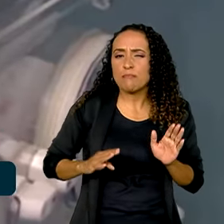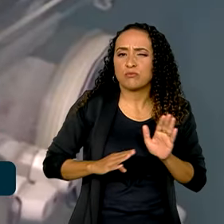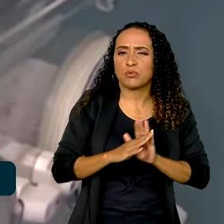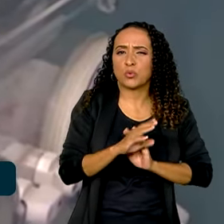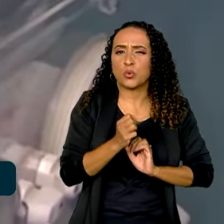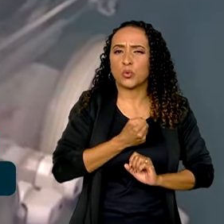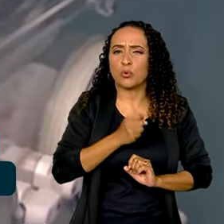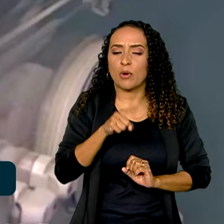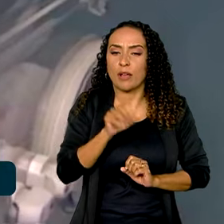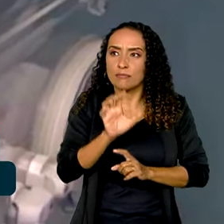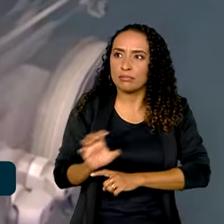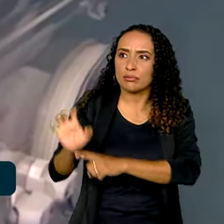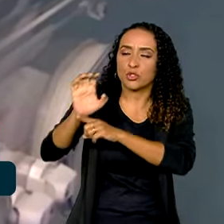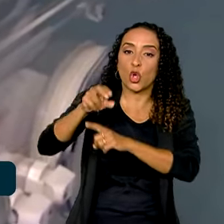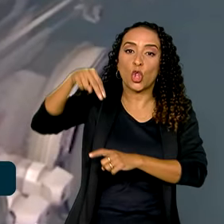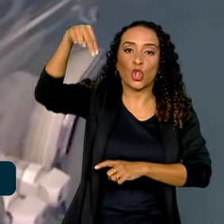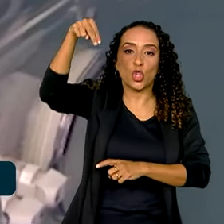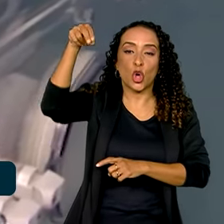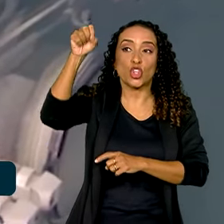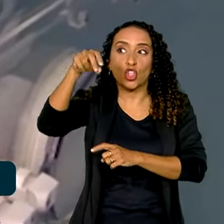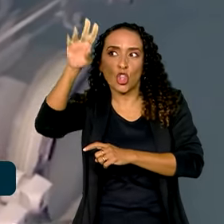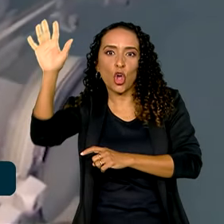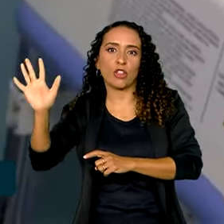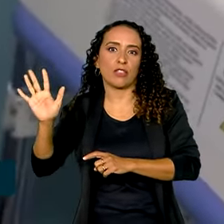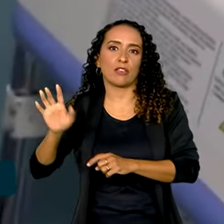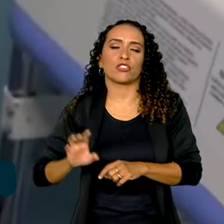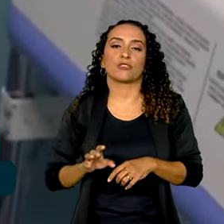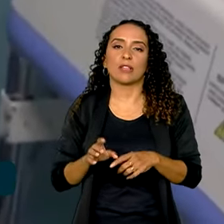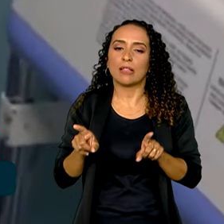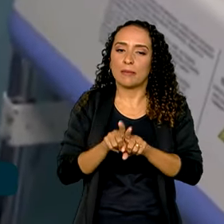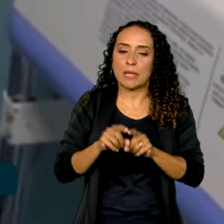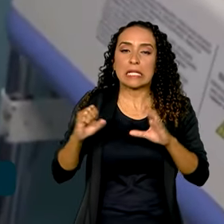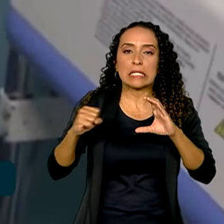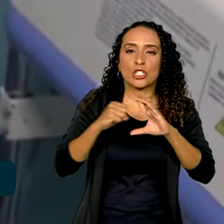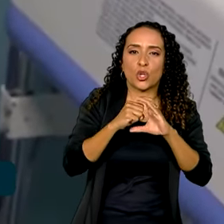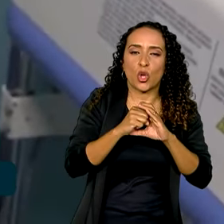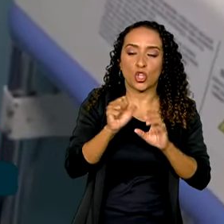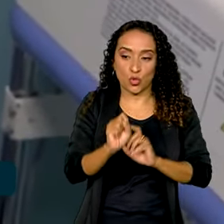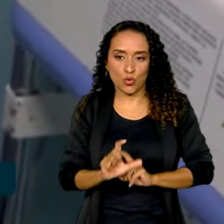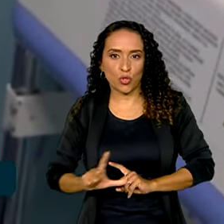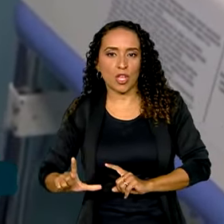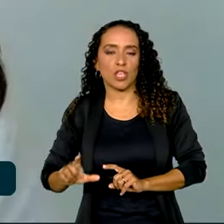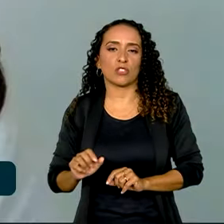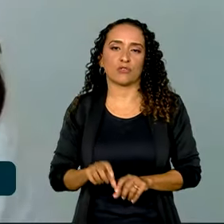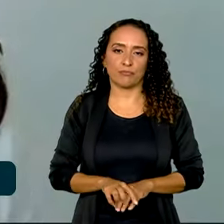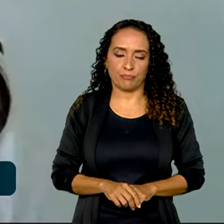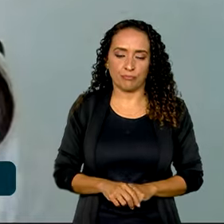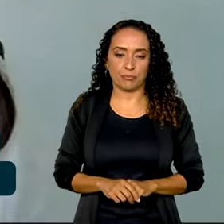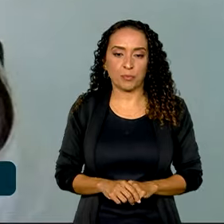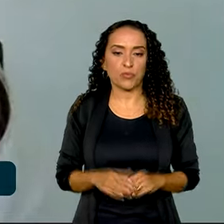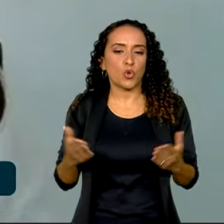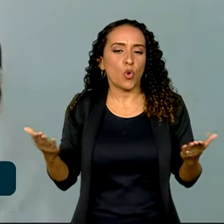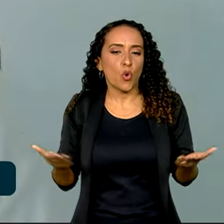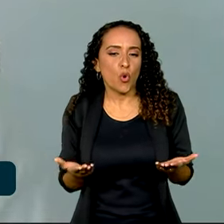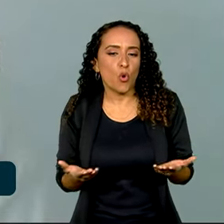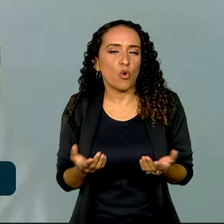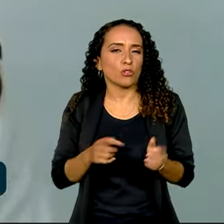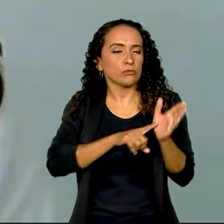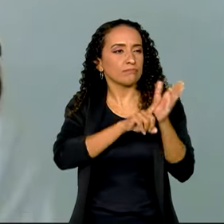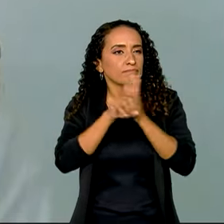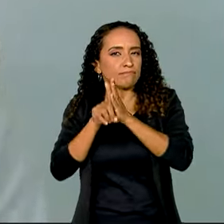casos está nas regiões norte e Nordeste seguido por centro-oeste Sudeste e Sul hoje né quando a gente